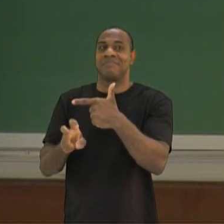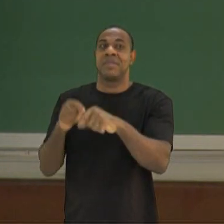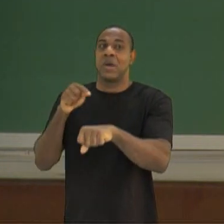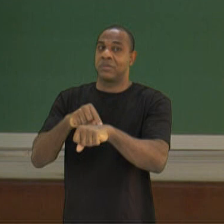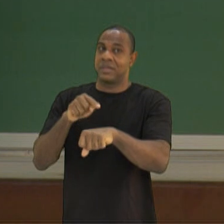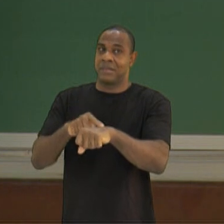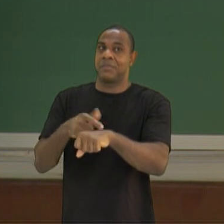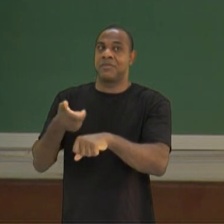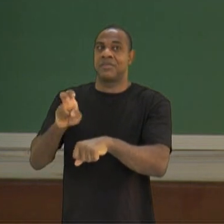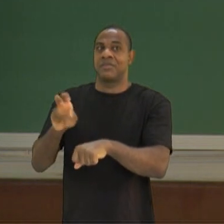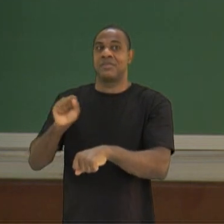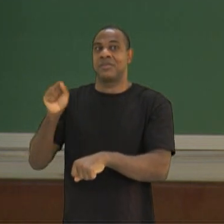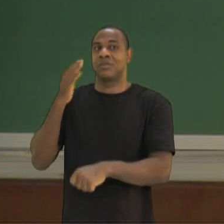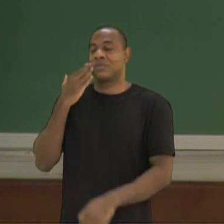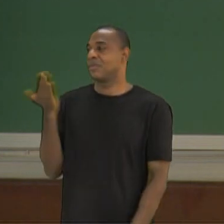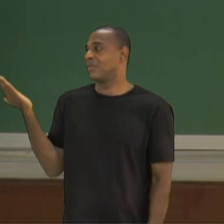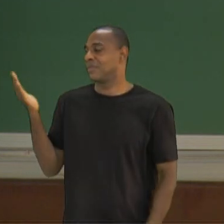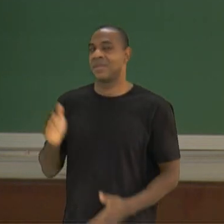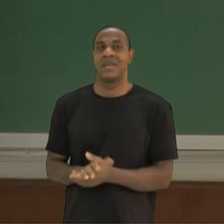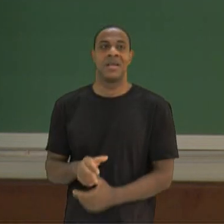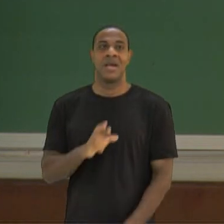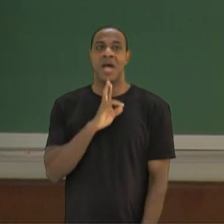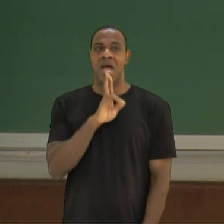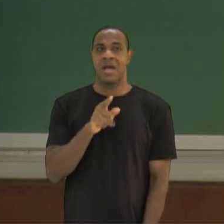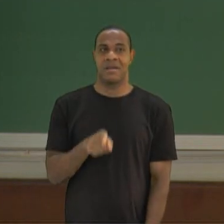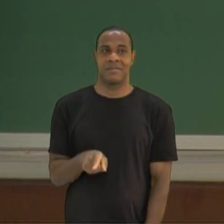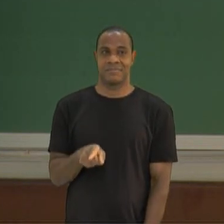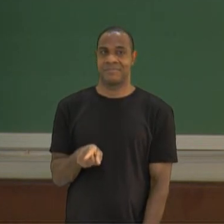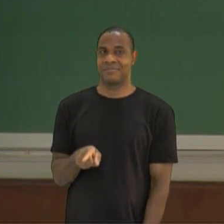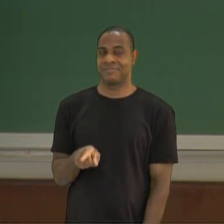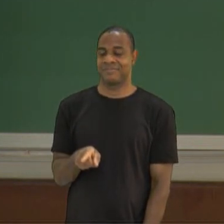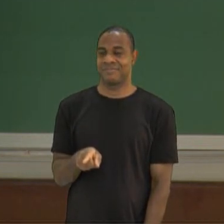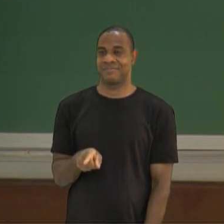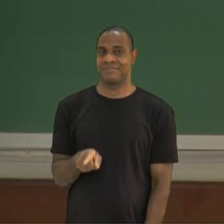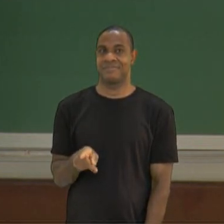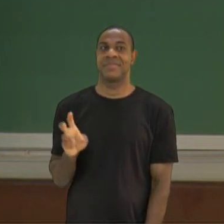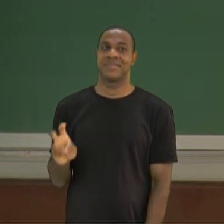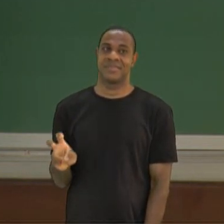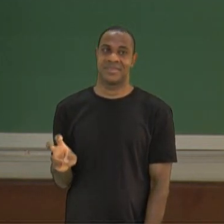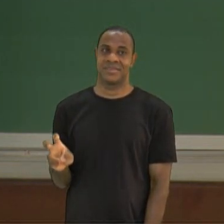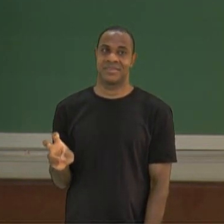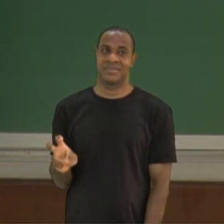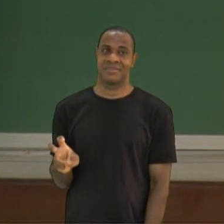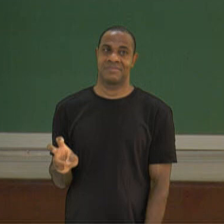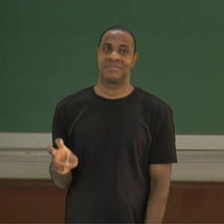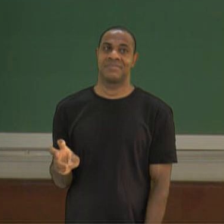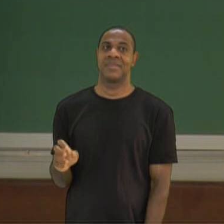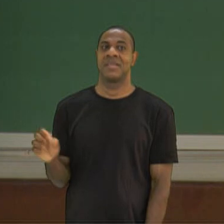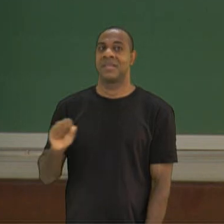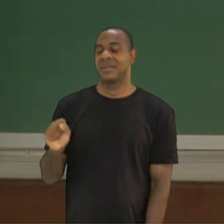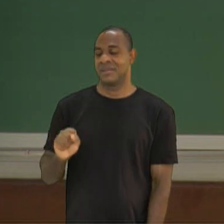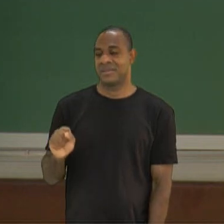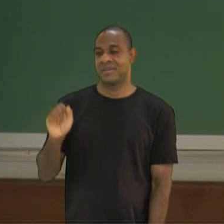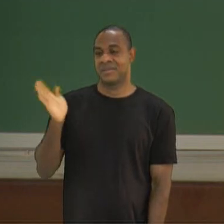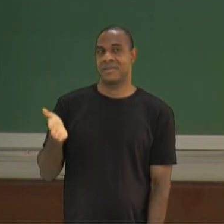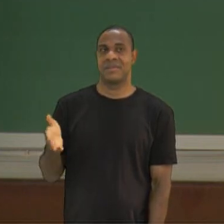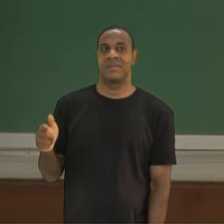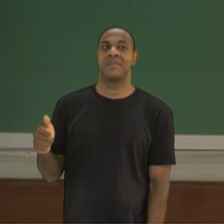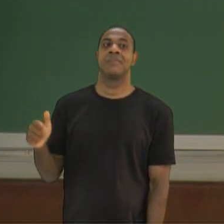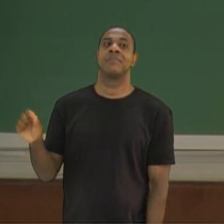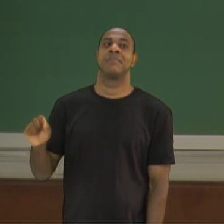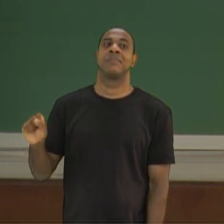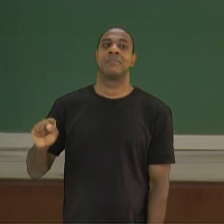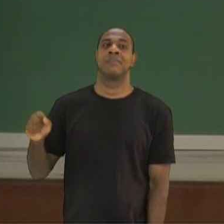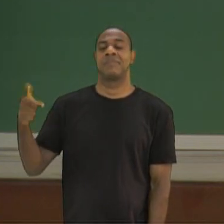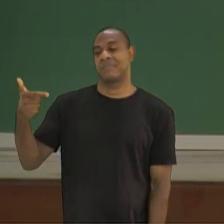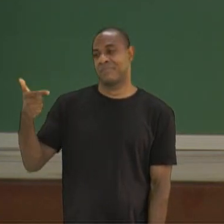por 25, o valor é 5, tá? Então, como estamos falando de aceleração, o resultado é 5 metros